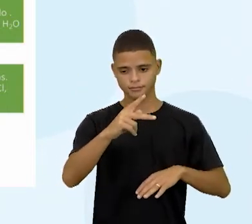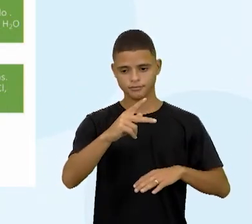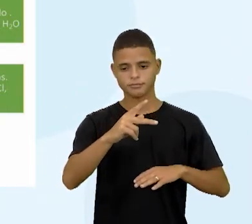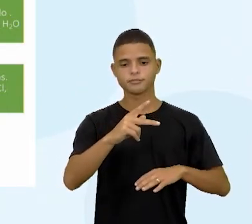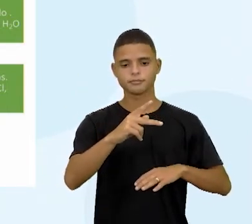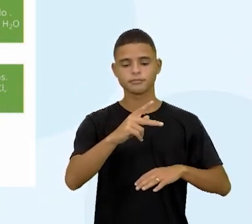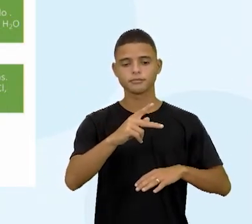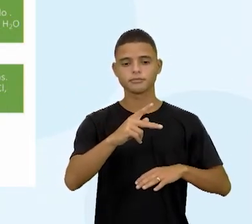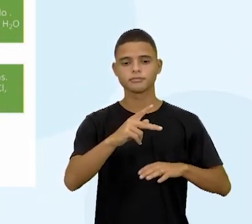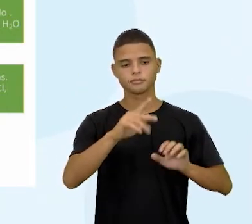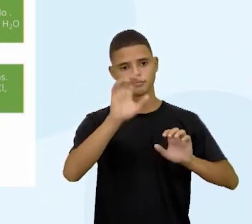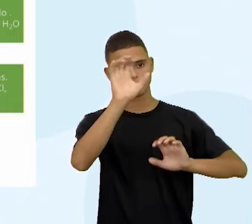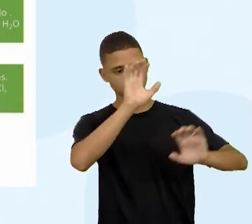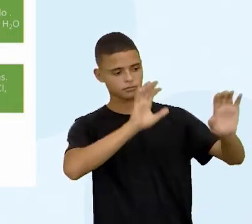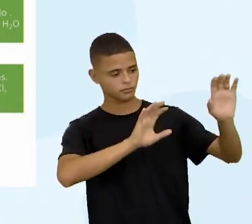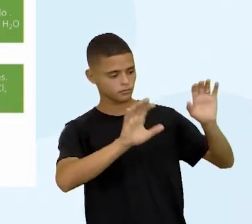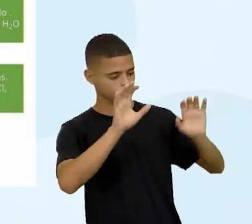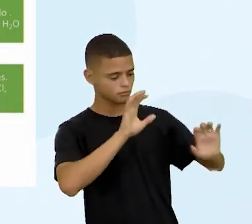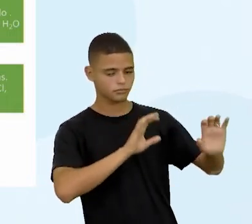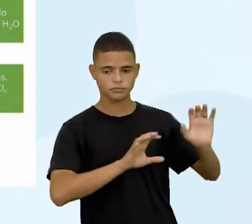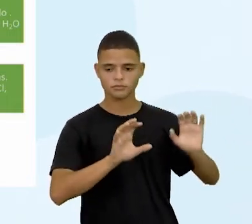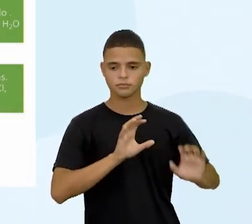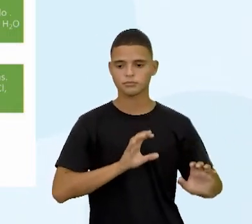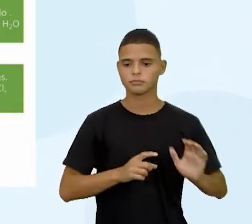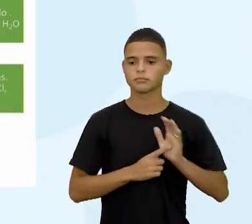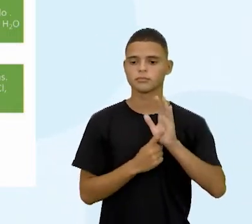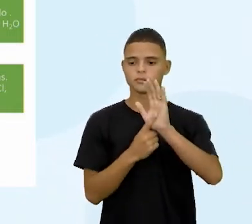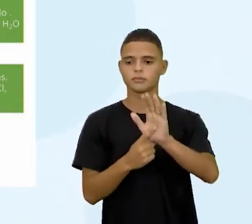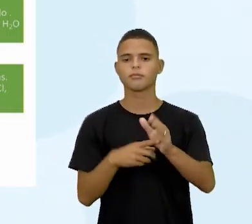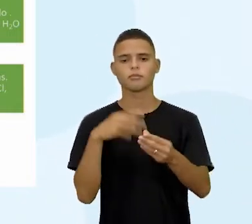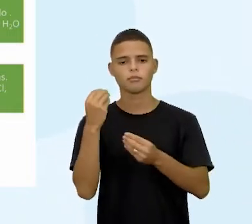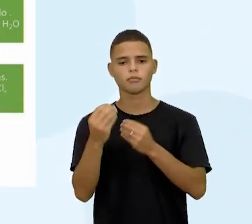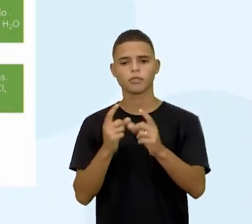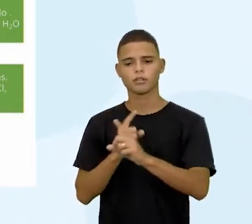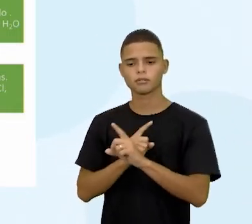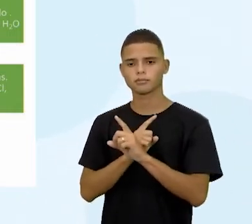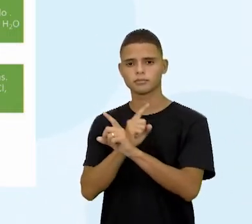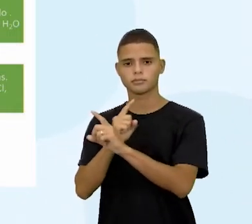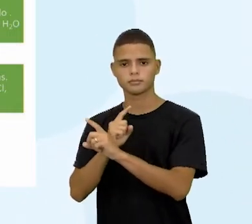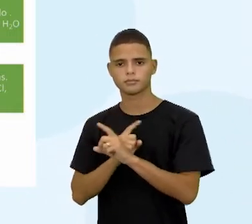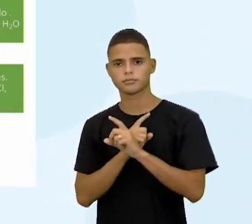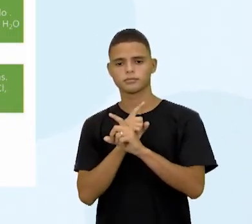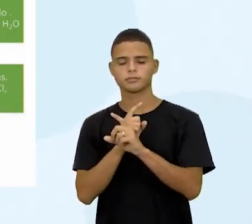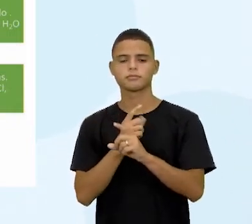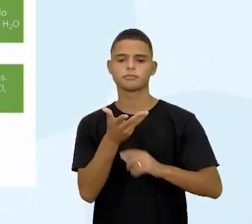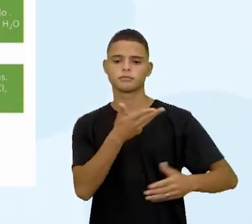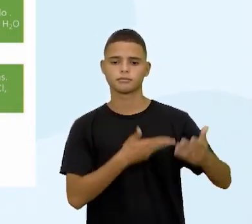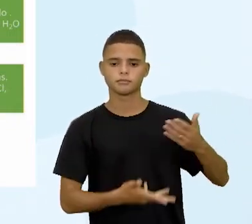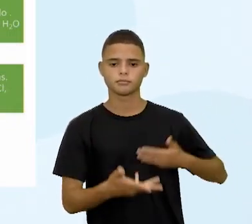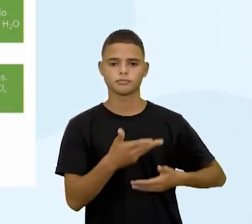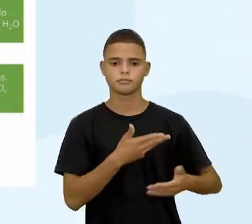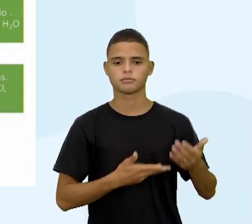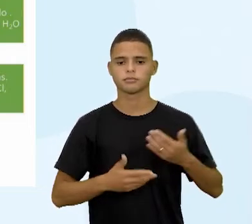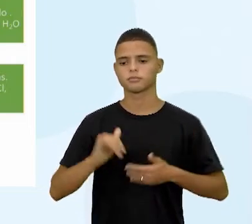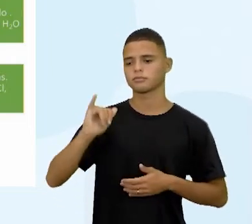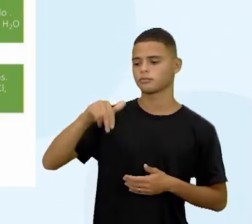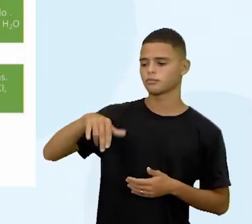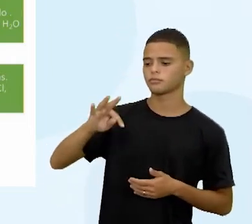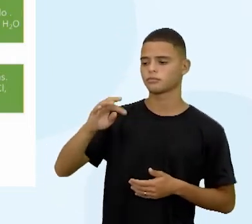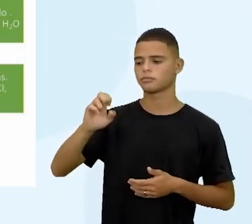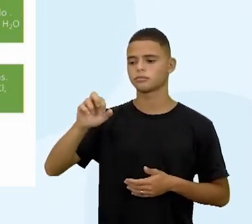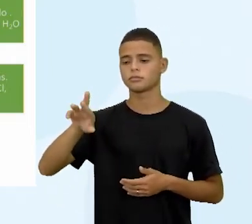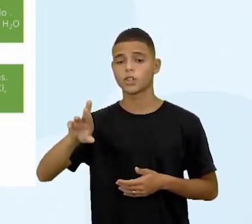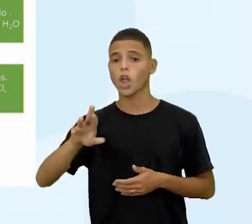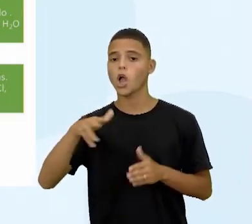esquema que ele mostra como que você identifica se é uma interação intermolecular